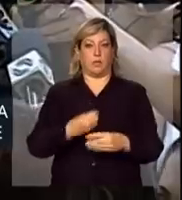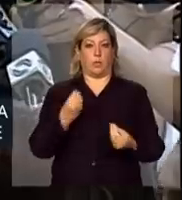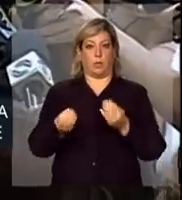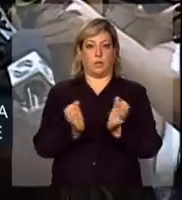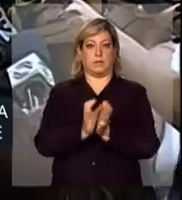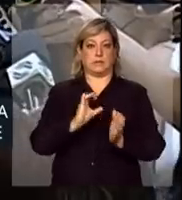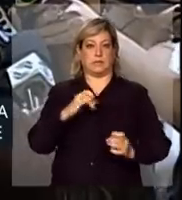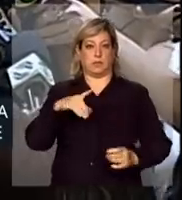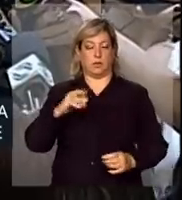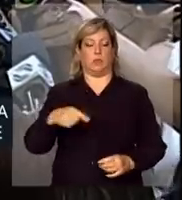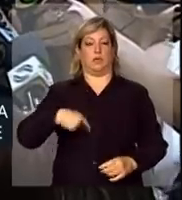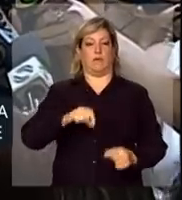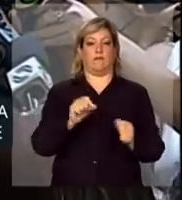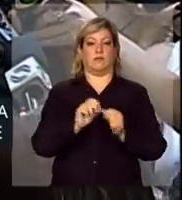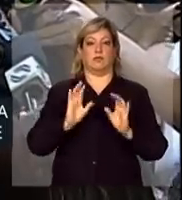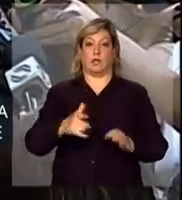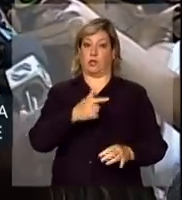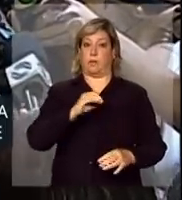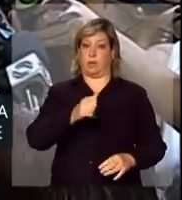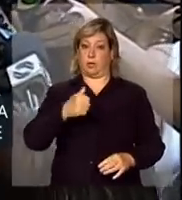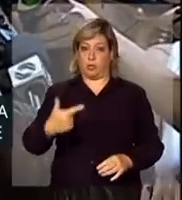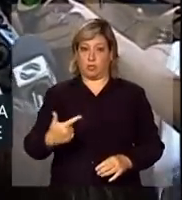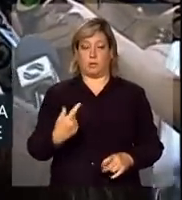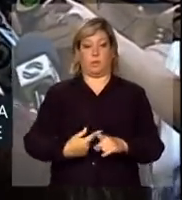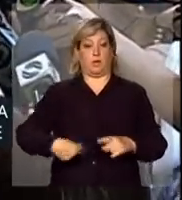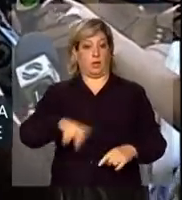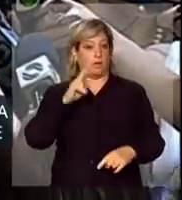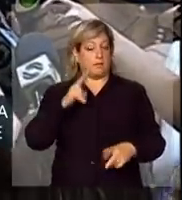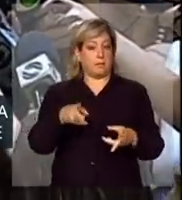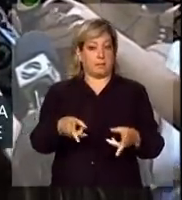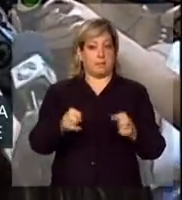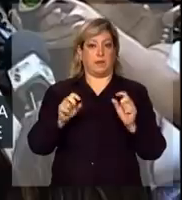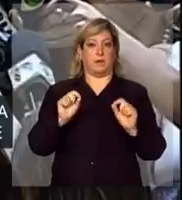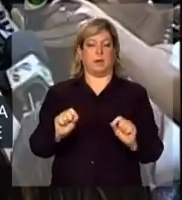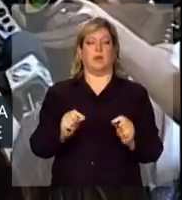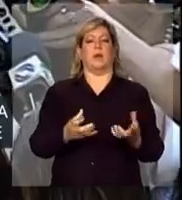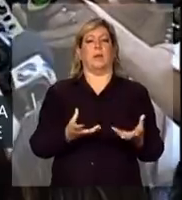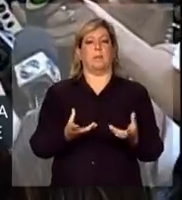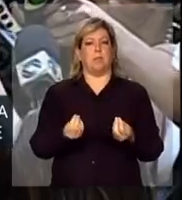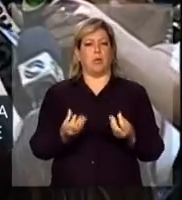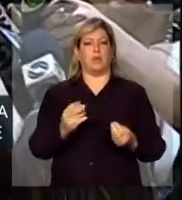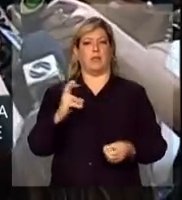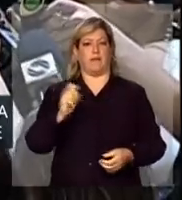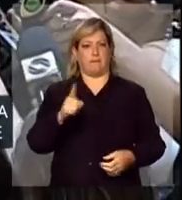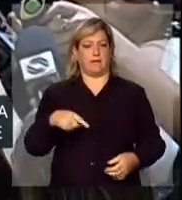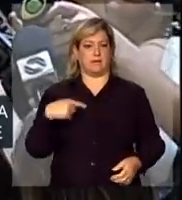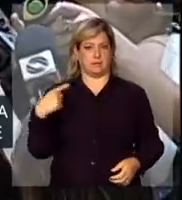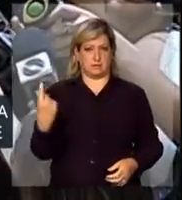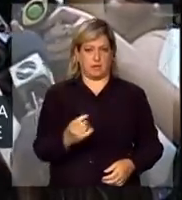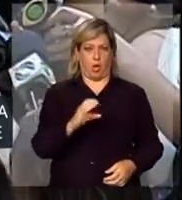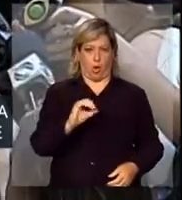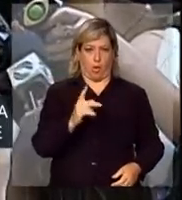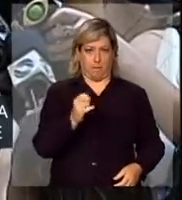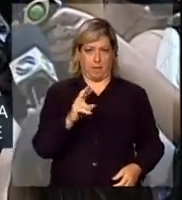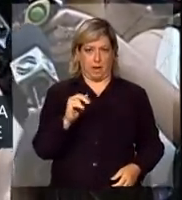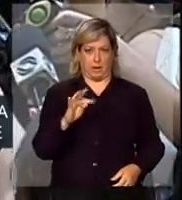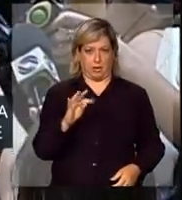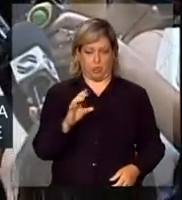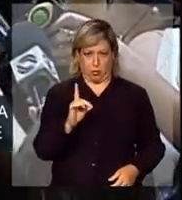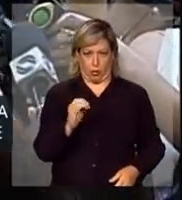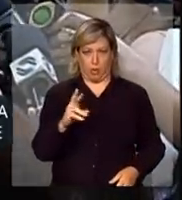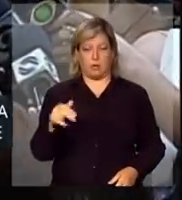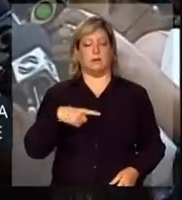fizemos já no ano de 2012. Porque nós percebemos que muitas vezes as operadoras usavam a negativa